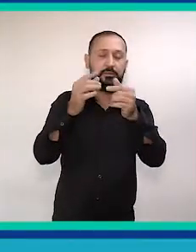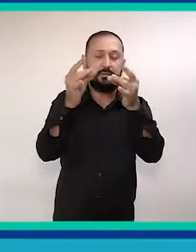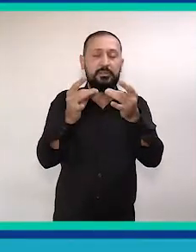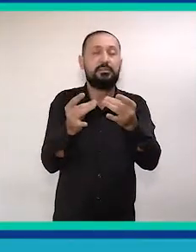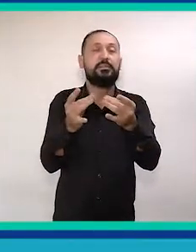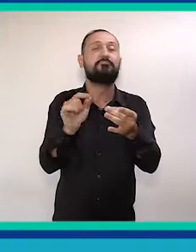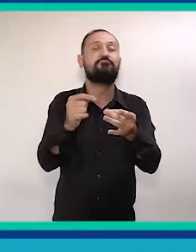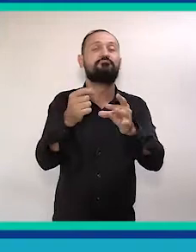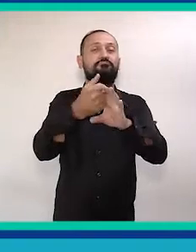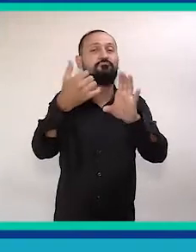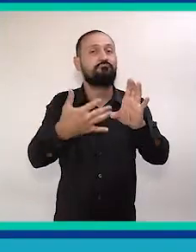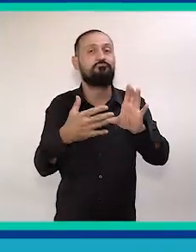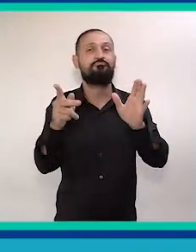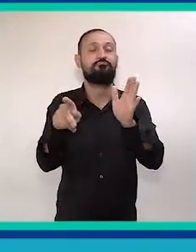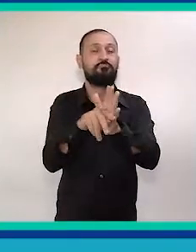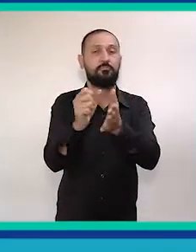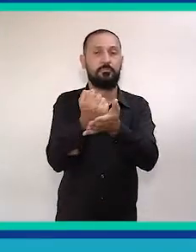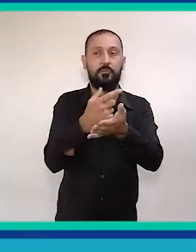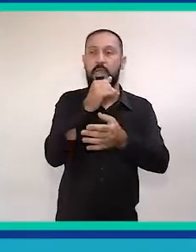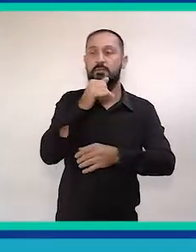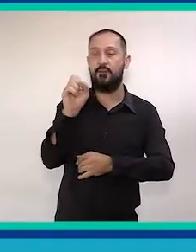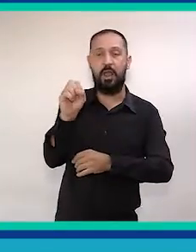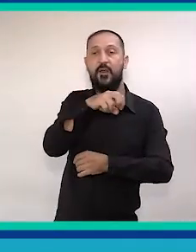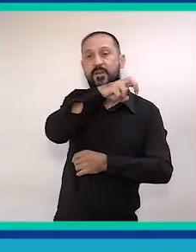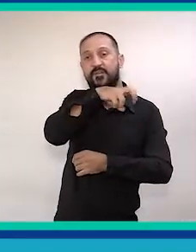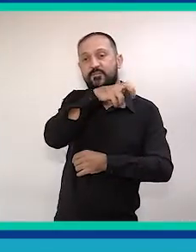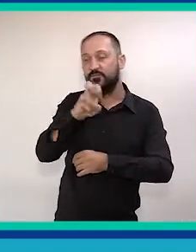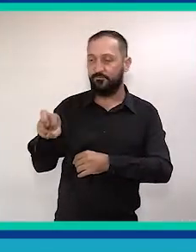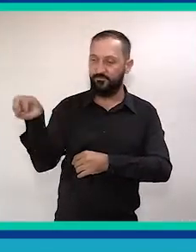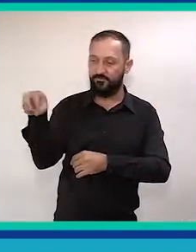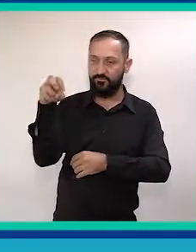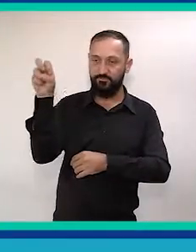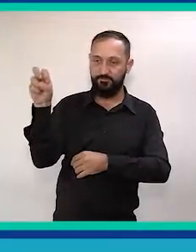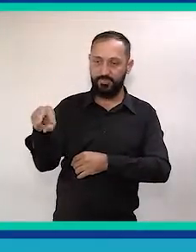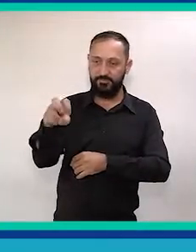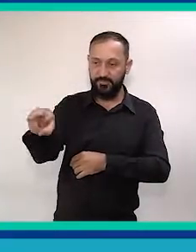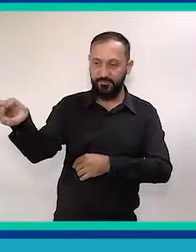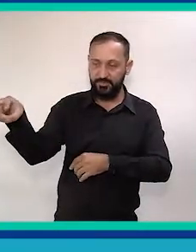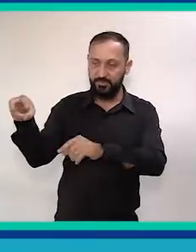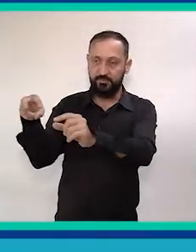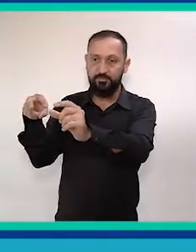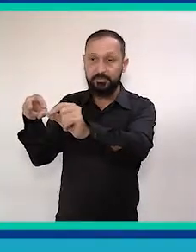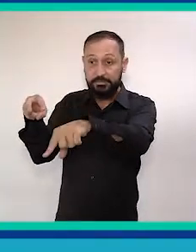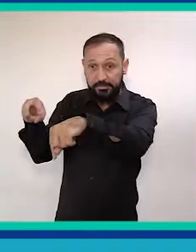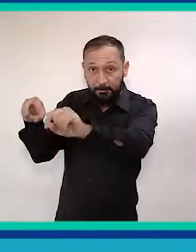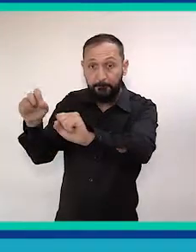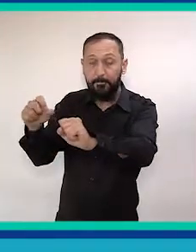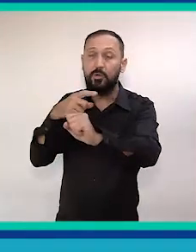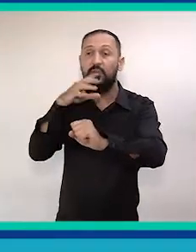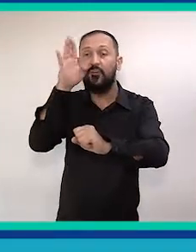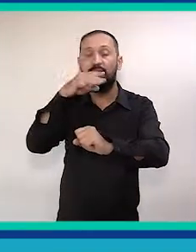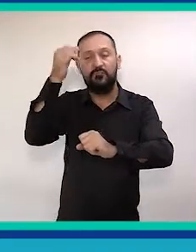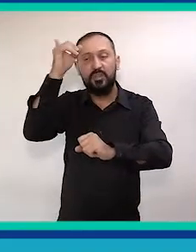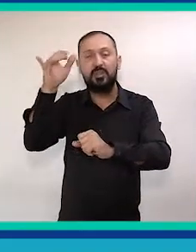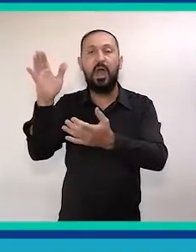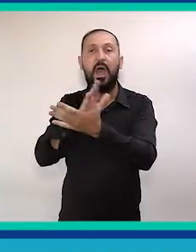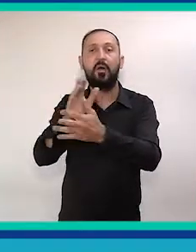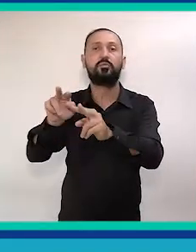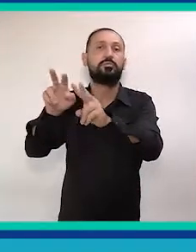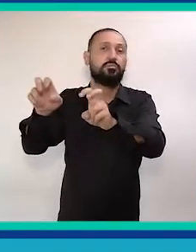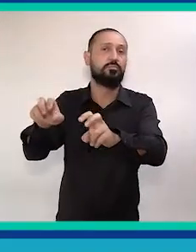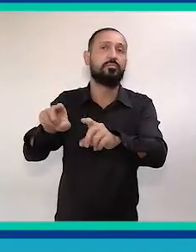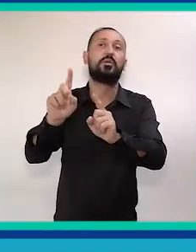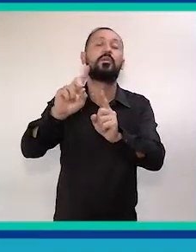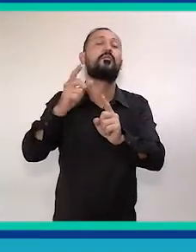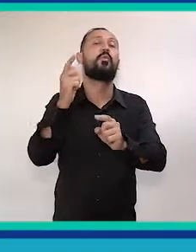tais atividades farmacológicas. Porque não adianta eu falar que um veneno de uma serpente ele é bom para combater um determinado